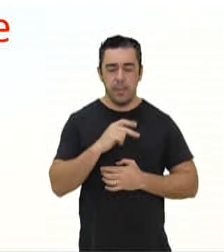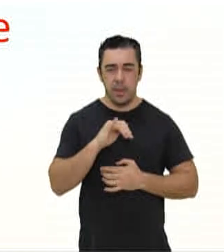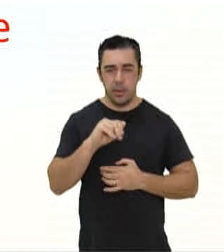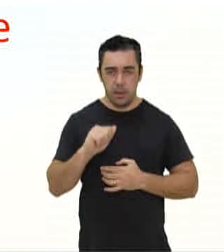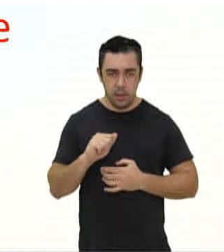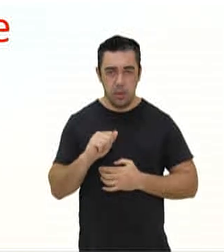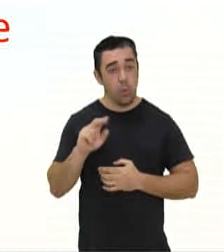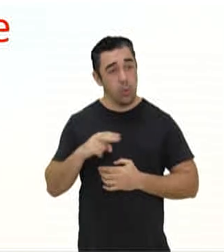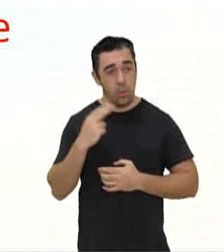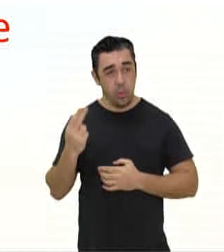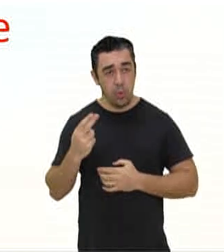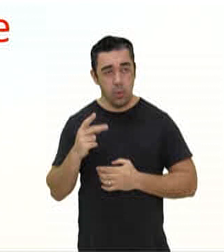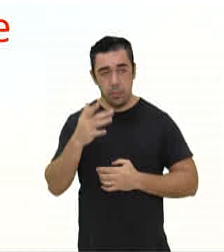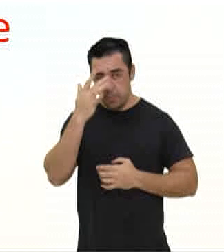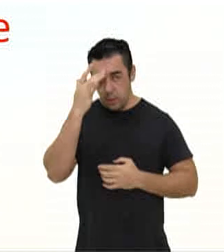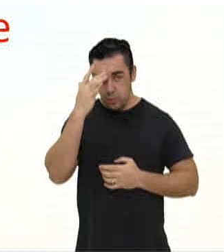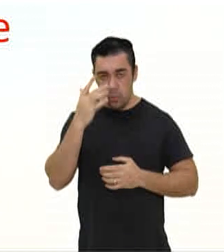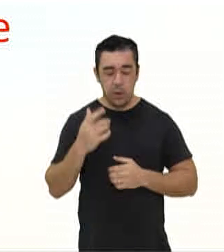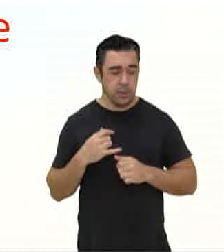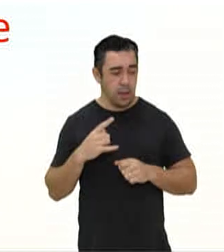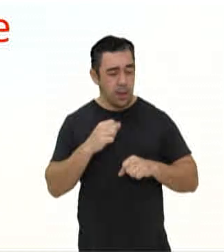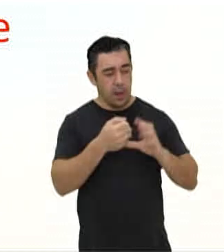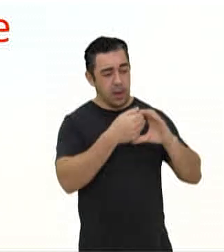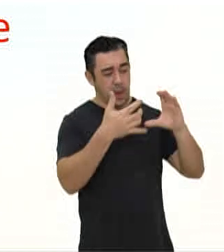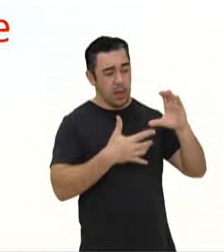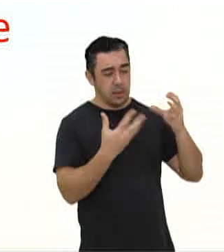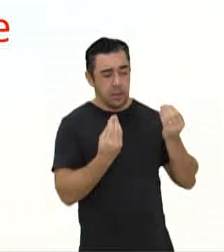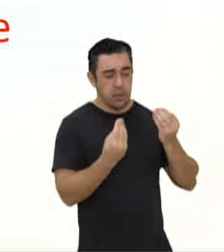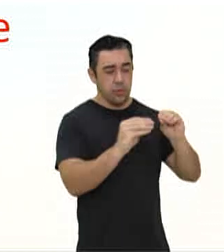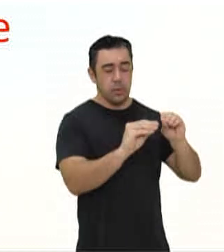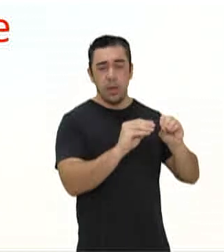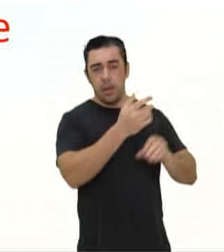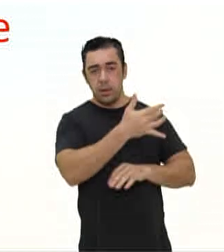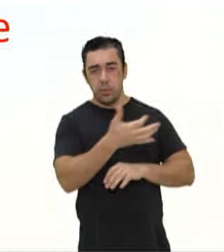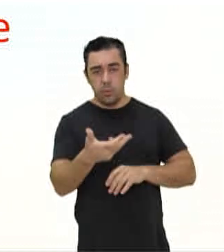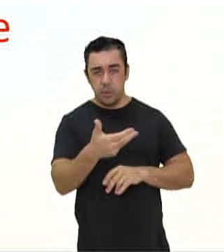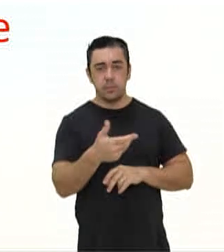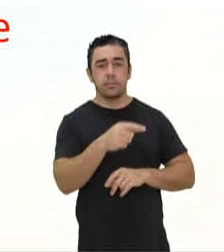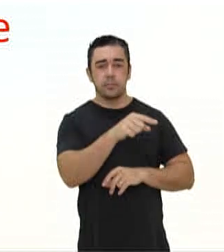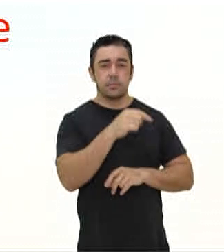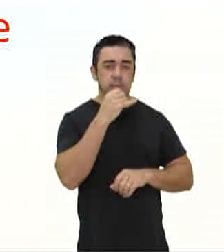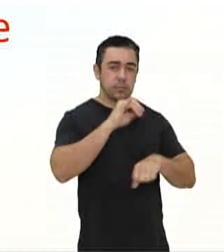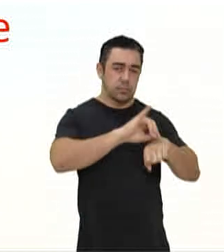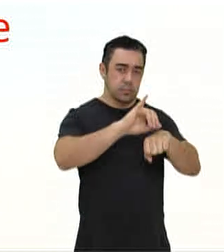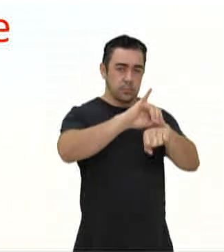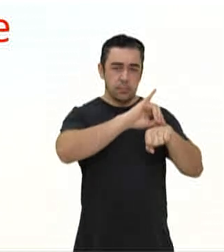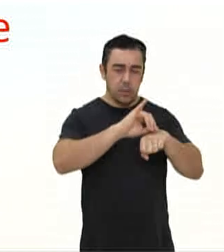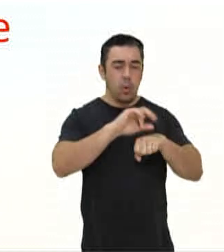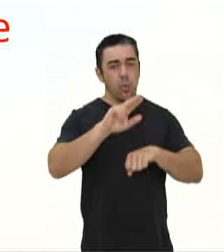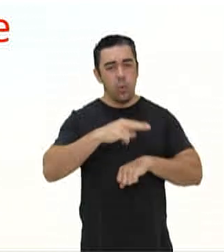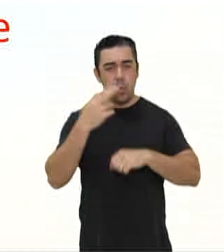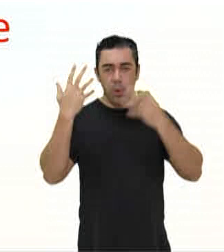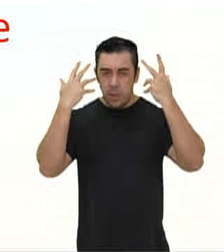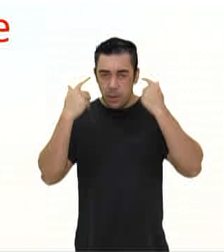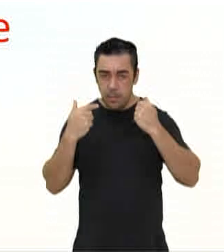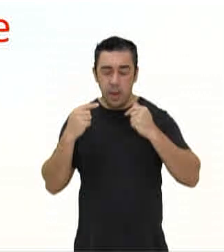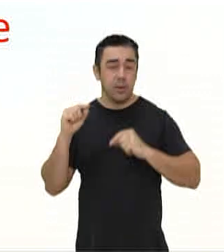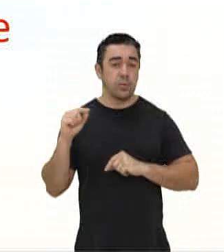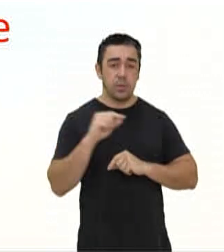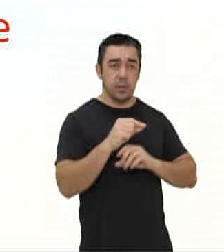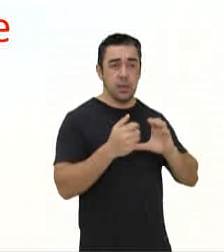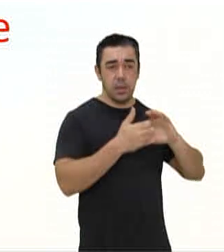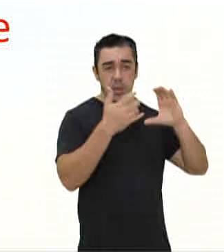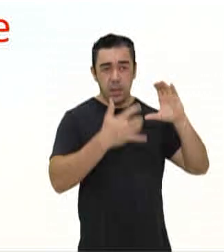Prosopopeia ou personificação é uma figura de linguagem que consiste em atribuir a objetos inanimados